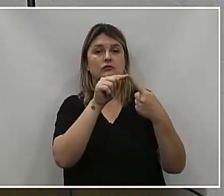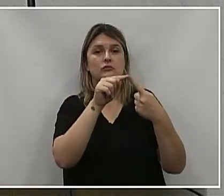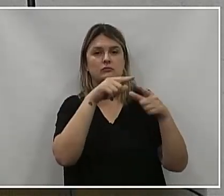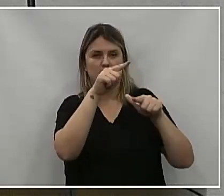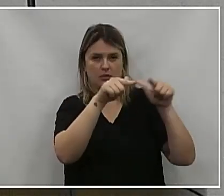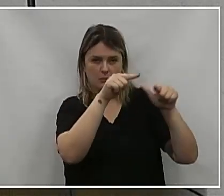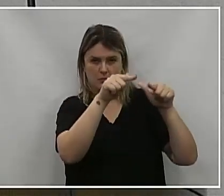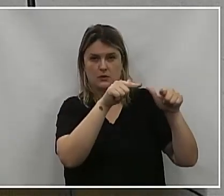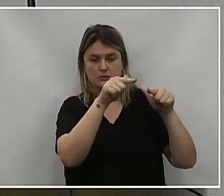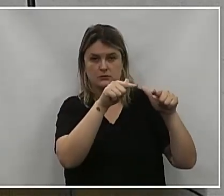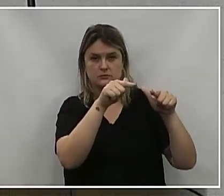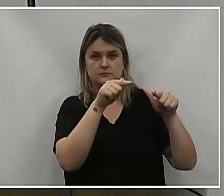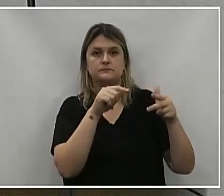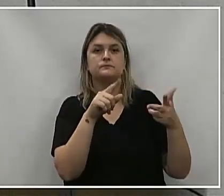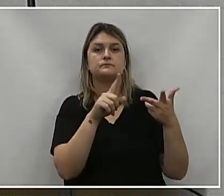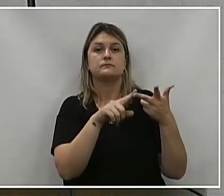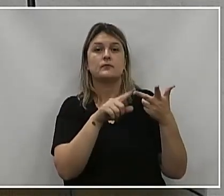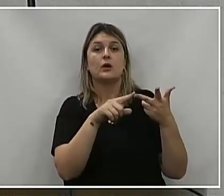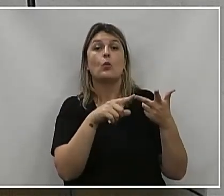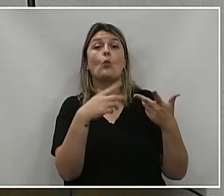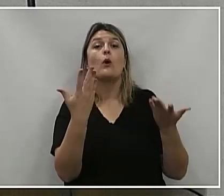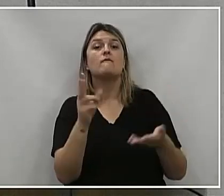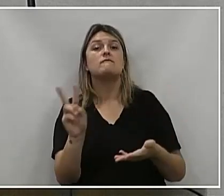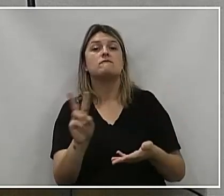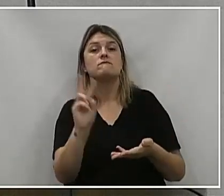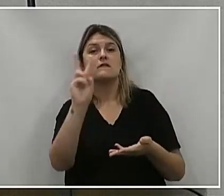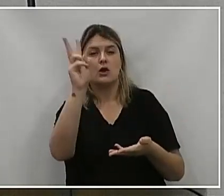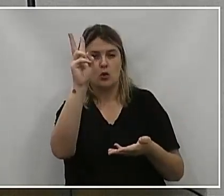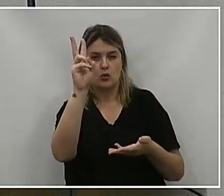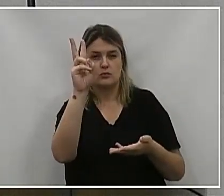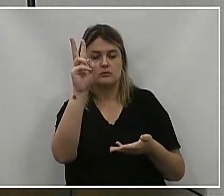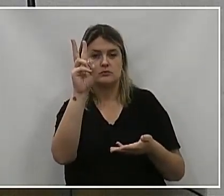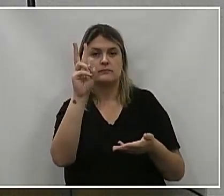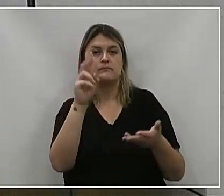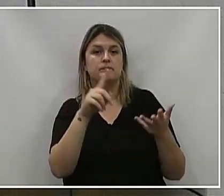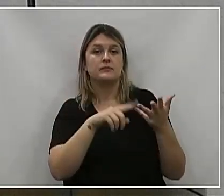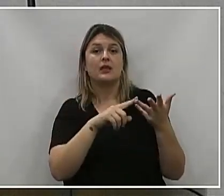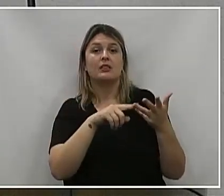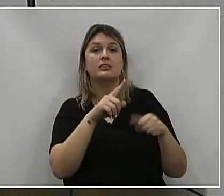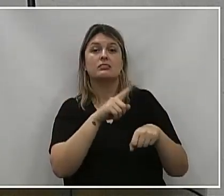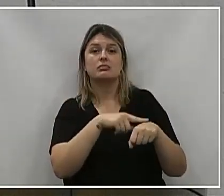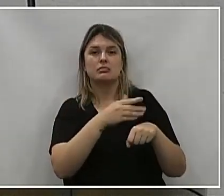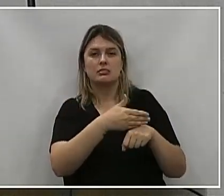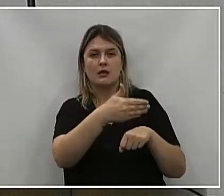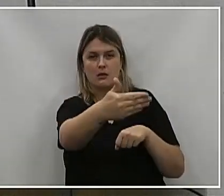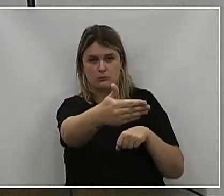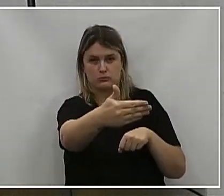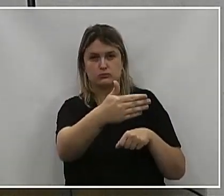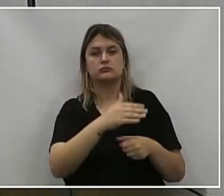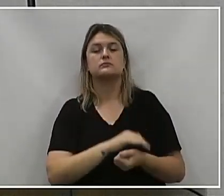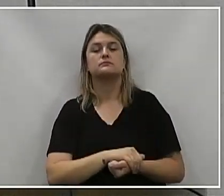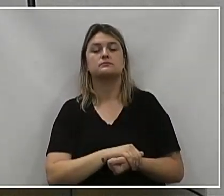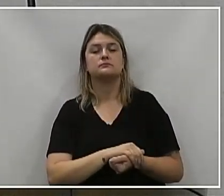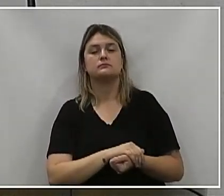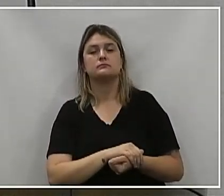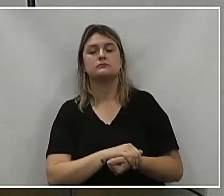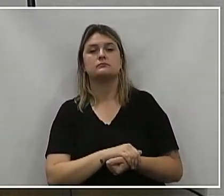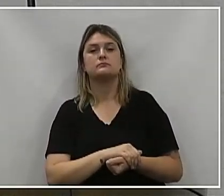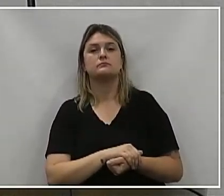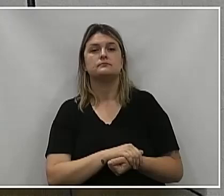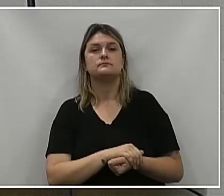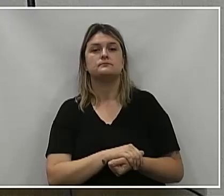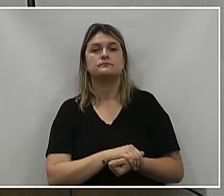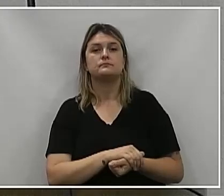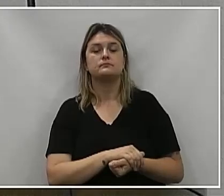concessão, desse contrato, o valor que foi estimado para o contrato e o prazo de vigência, né, que foi